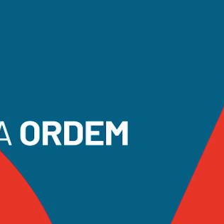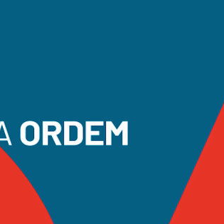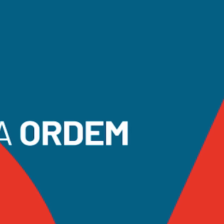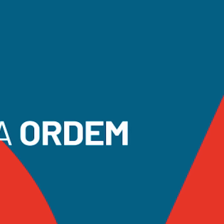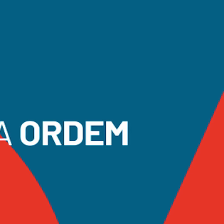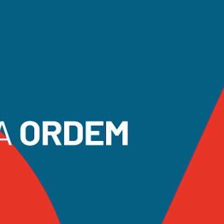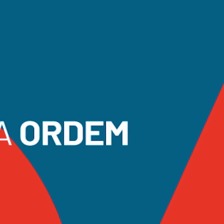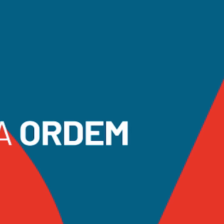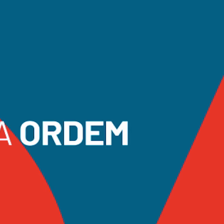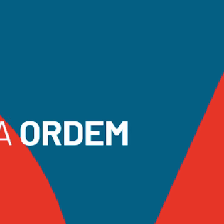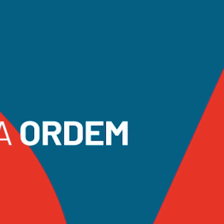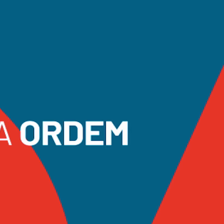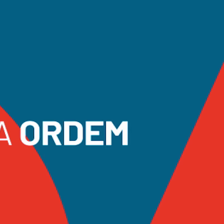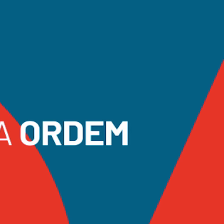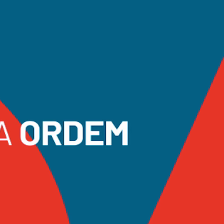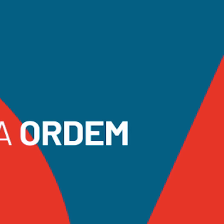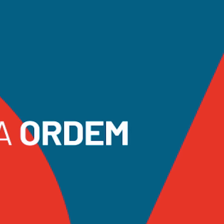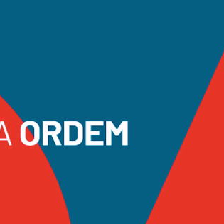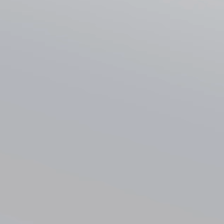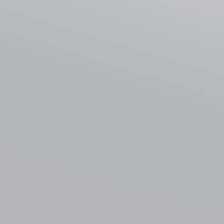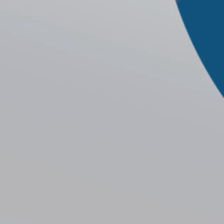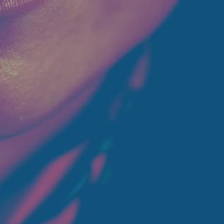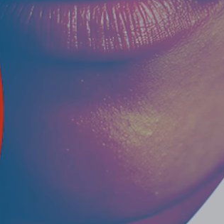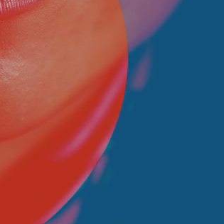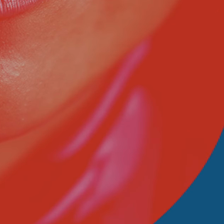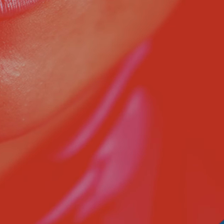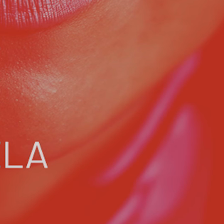Ordem volta em instantes. Não saia daí.